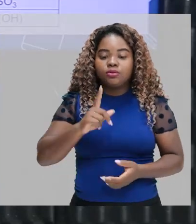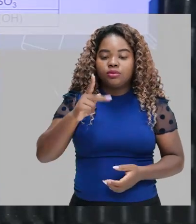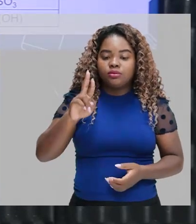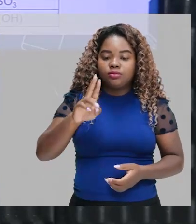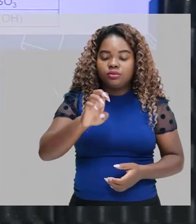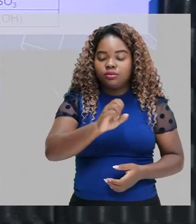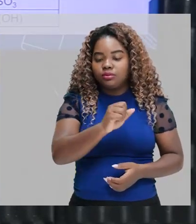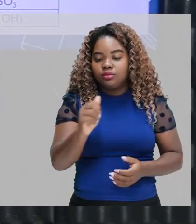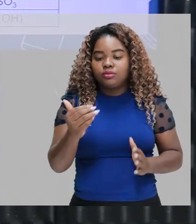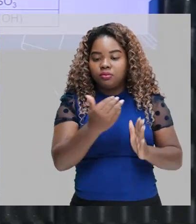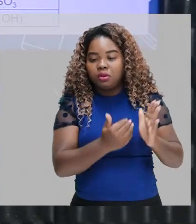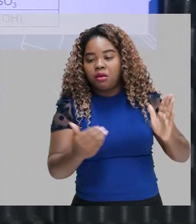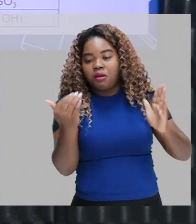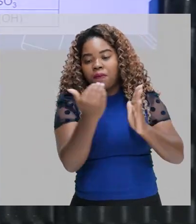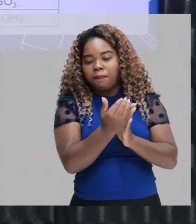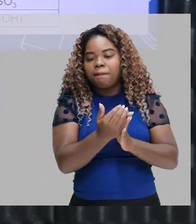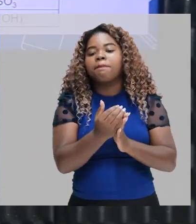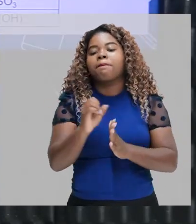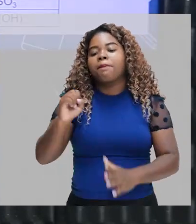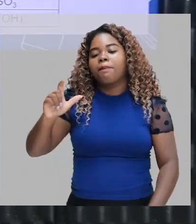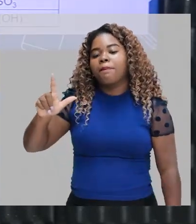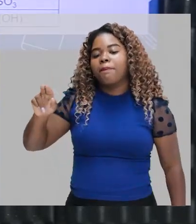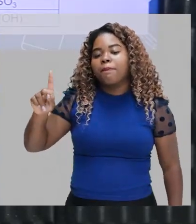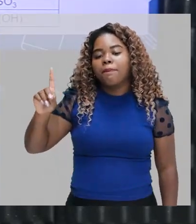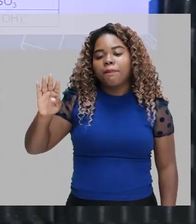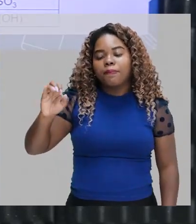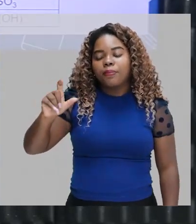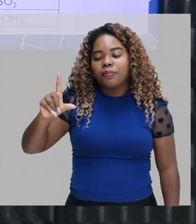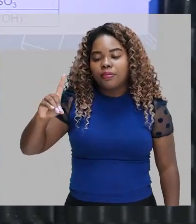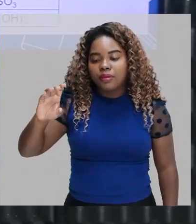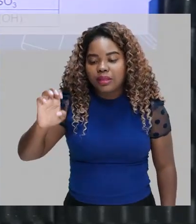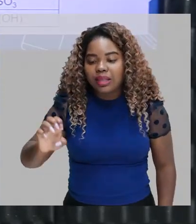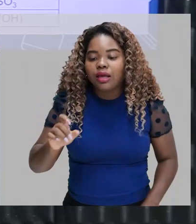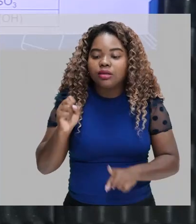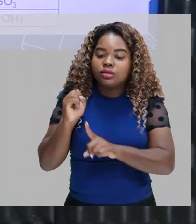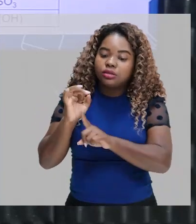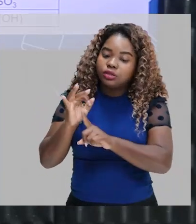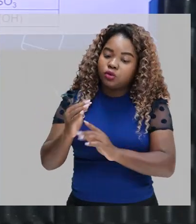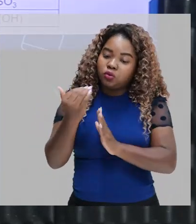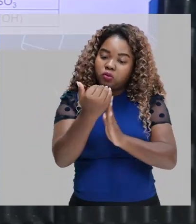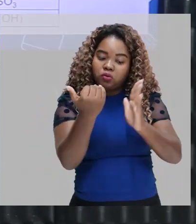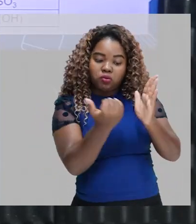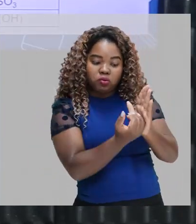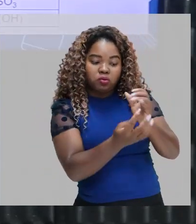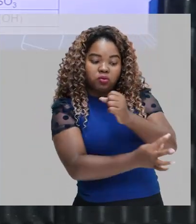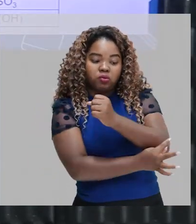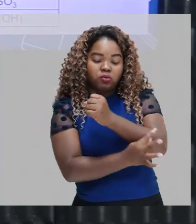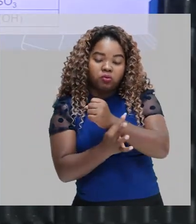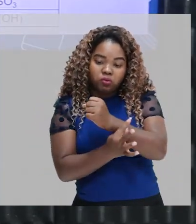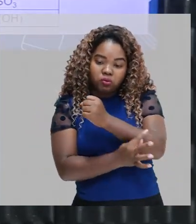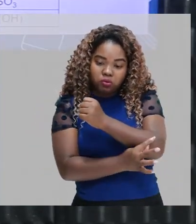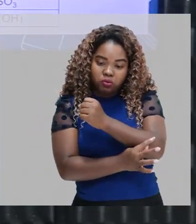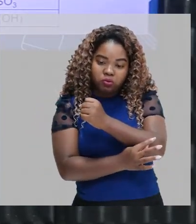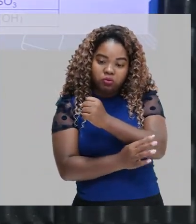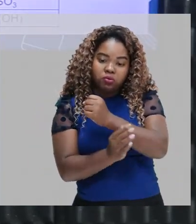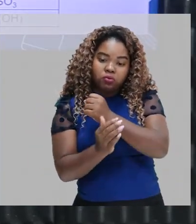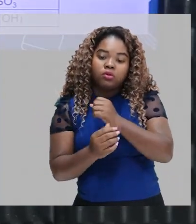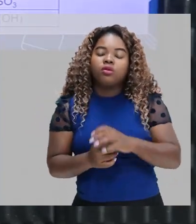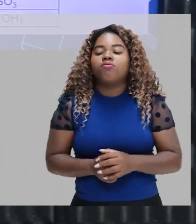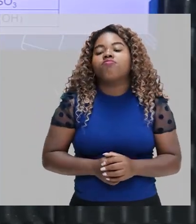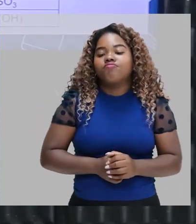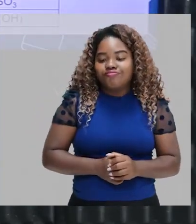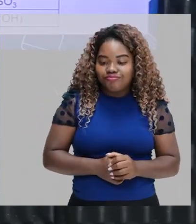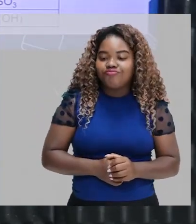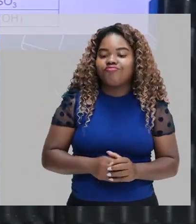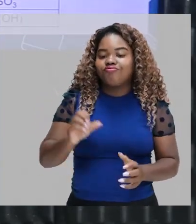pressão, maior a solubilidade do gás. Quanto menor a temperatura, certo? Menor